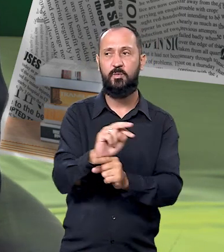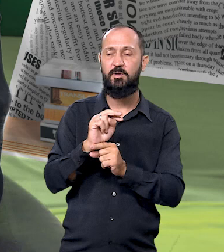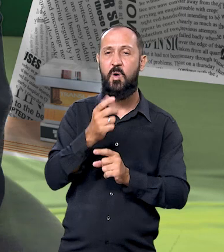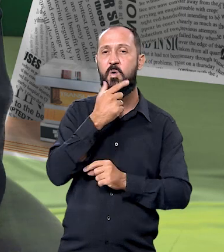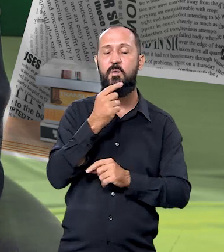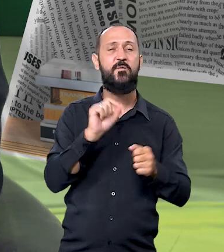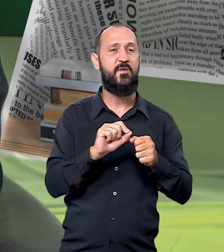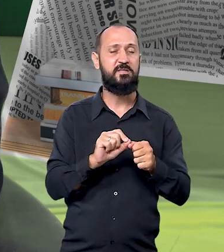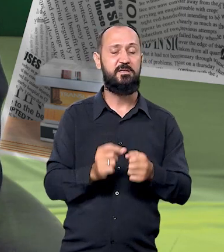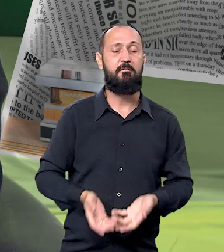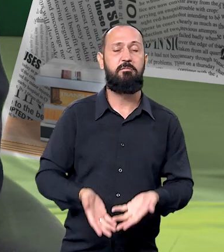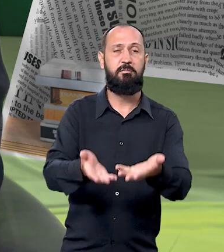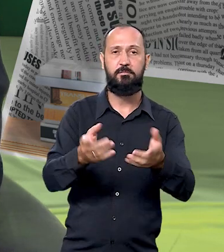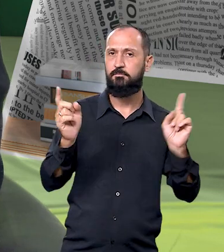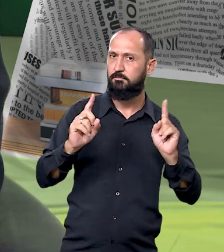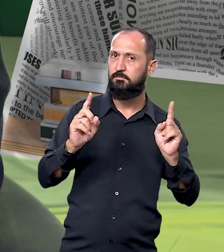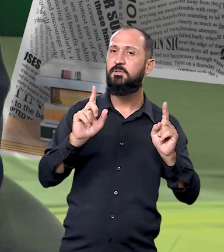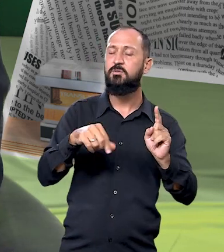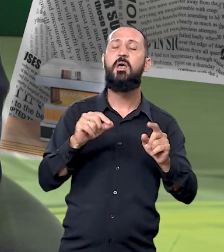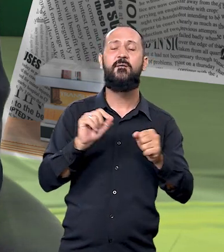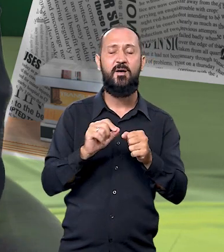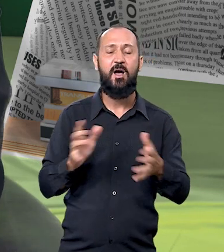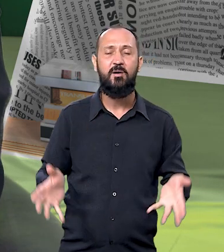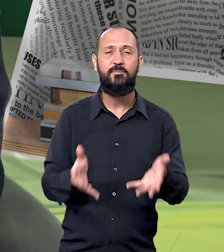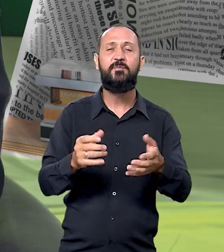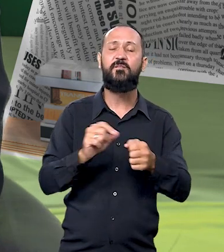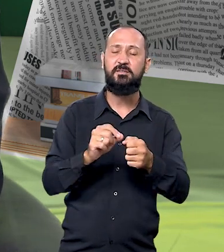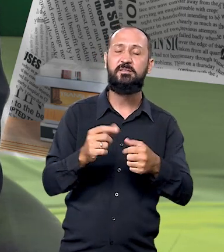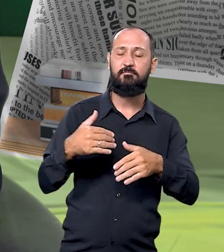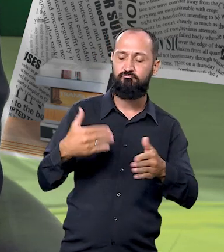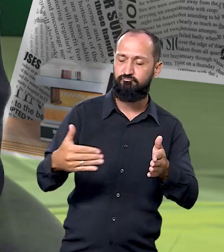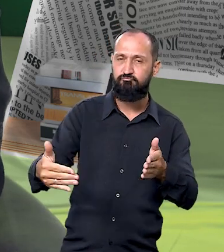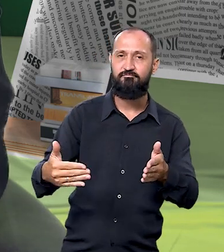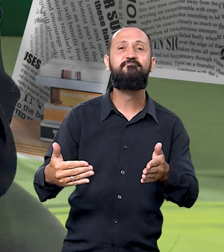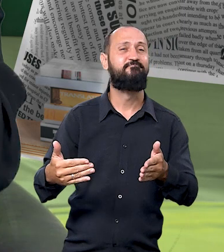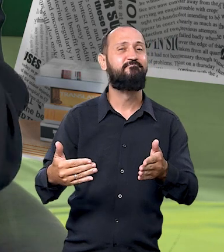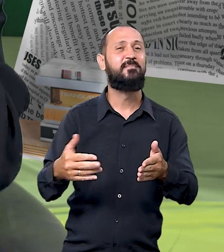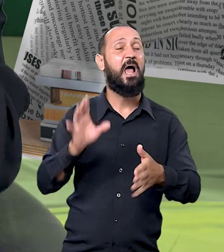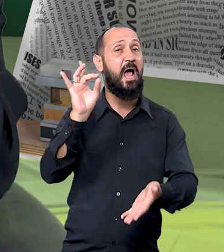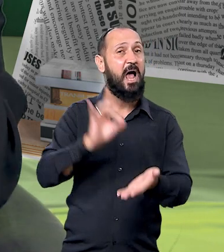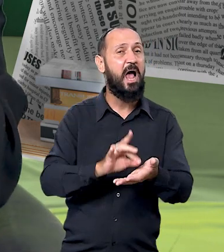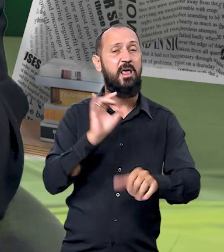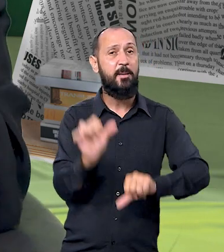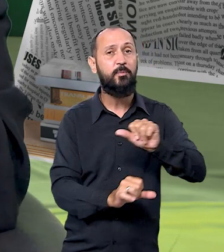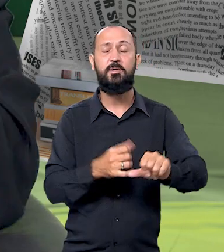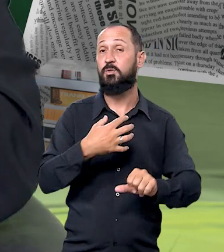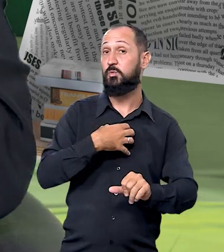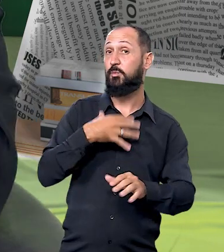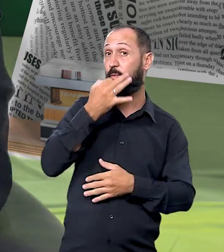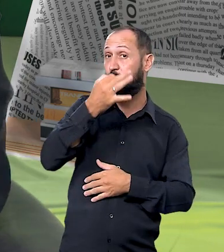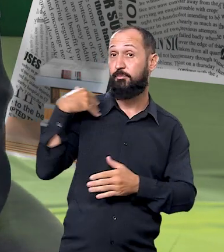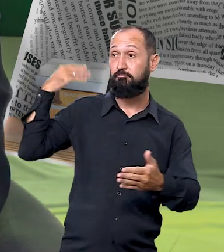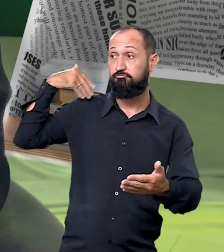pelo cuidar e os homens pela produção. Então, isso é produção também, né? É trabalho produtivo. Então, eu acho que essa realidade está se